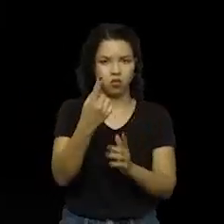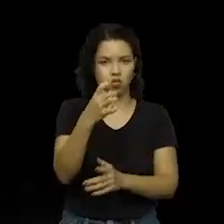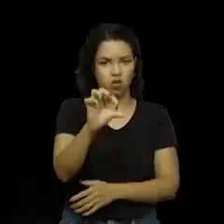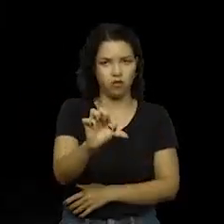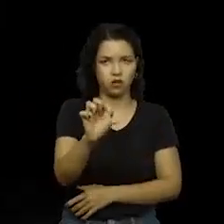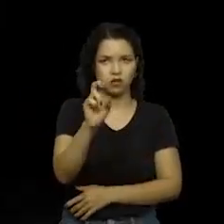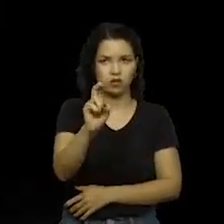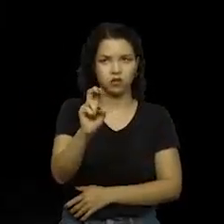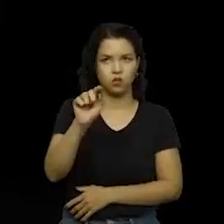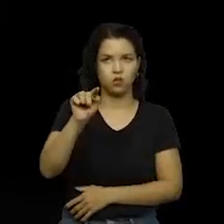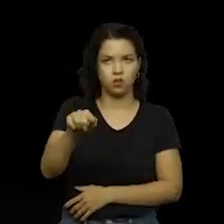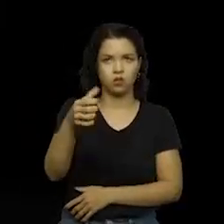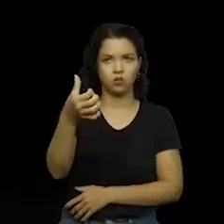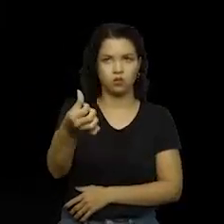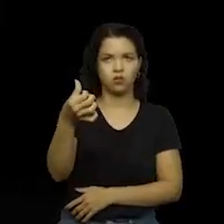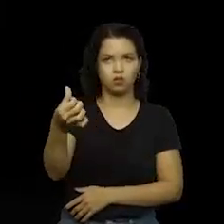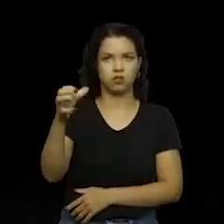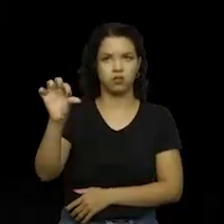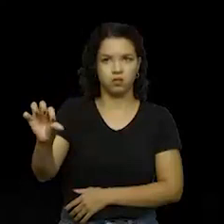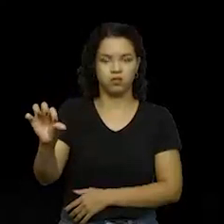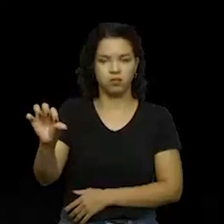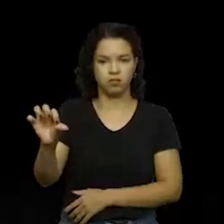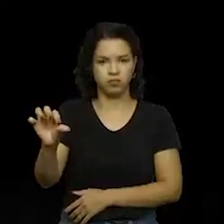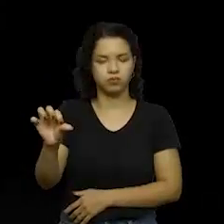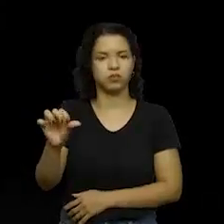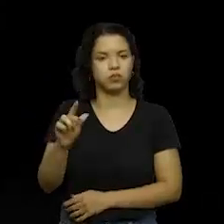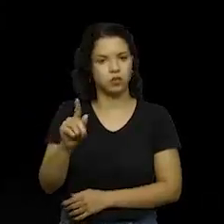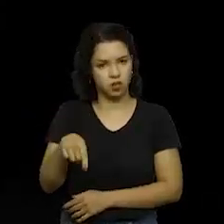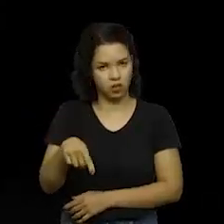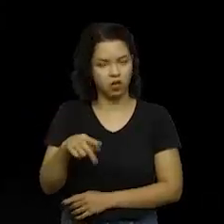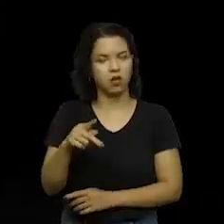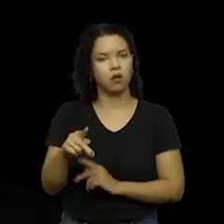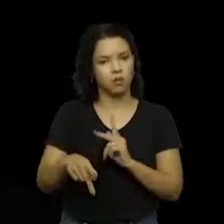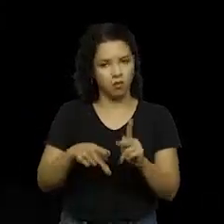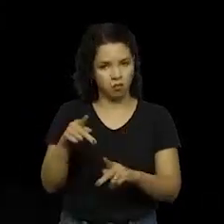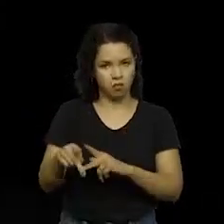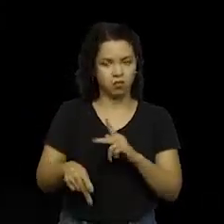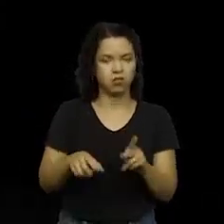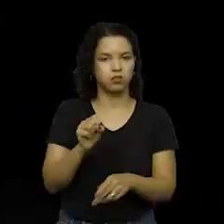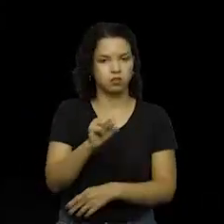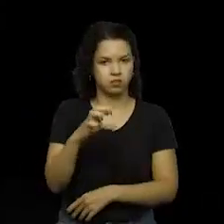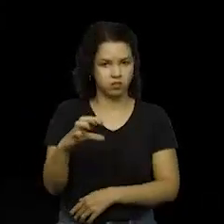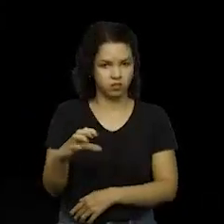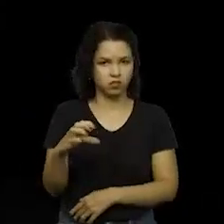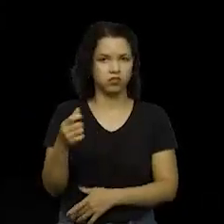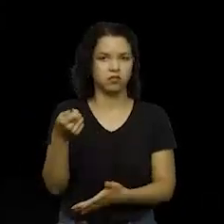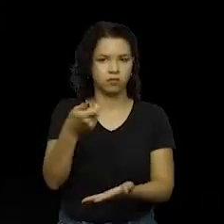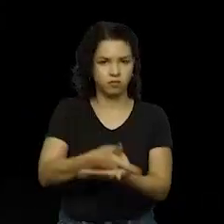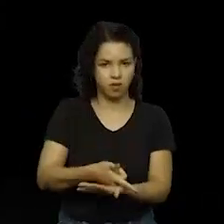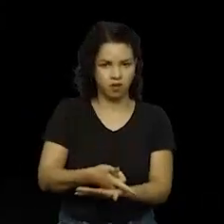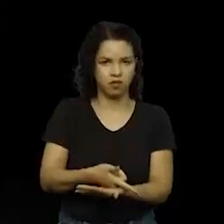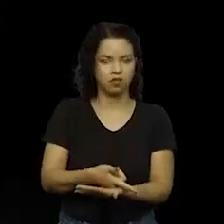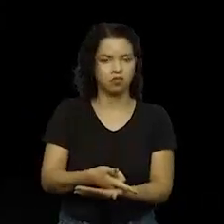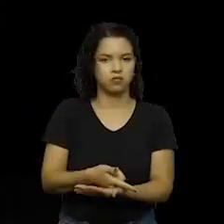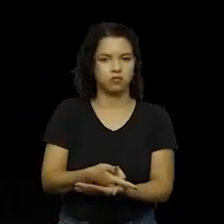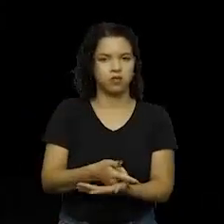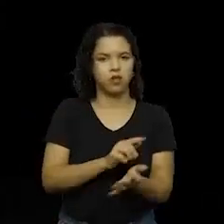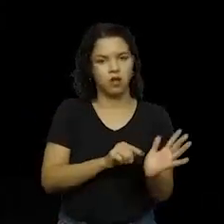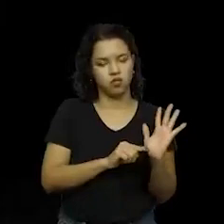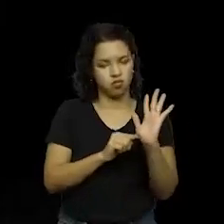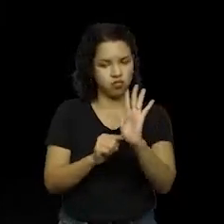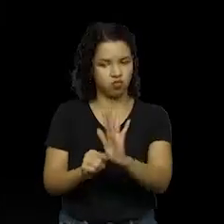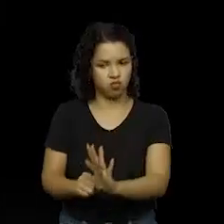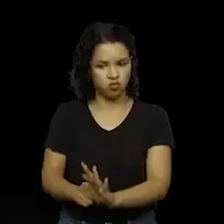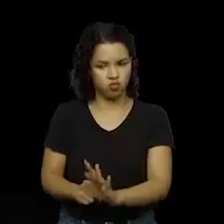R$ 95.669 do catarinense. Novamente, não foi para trazer negócios para